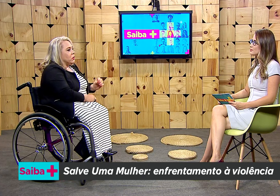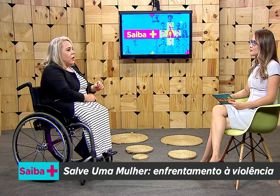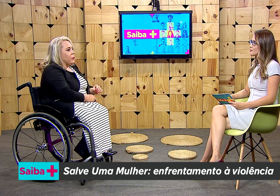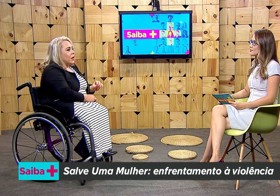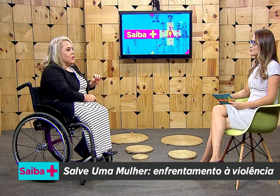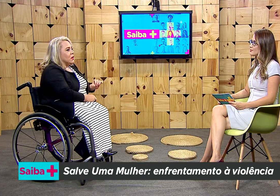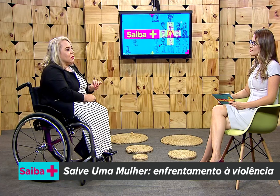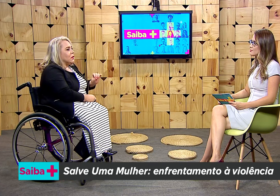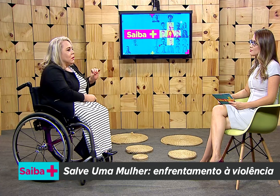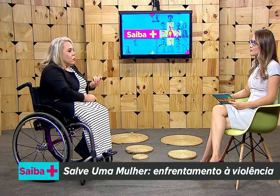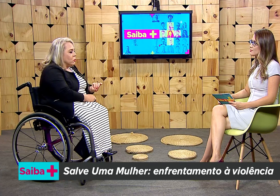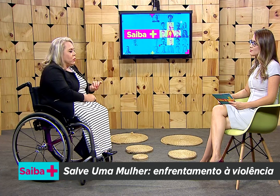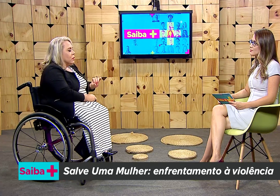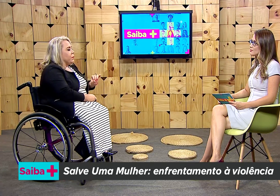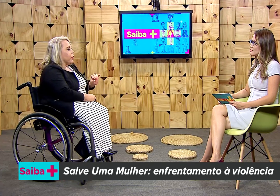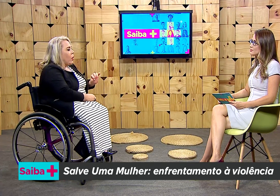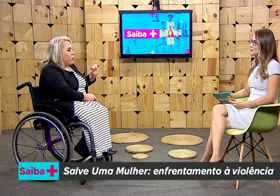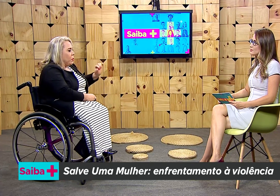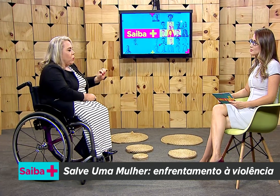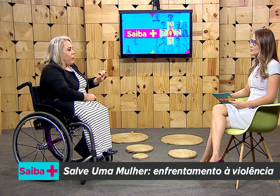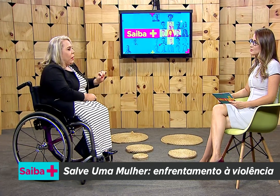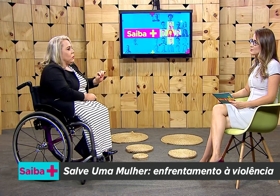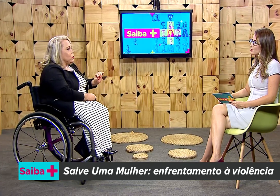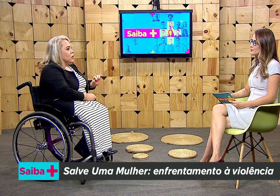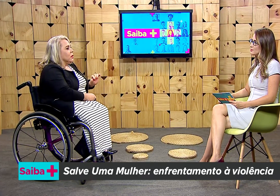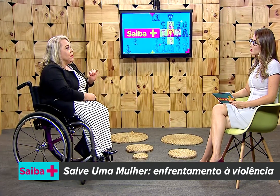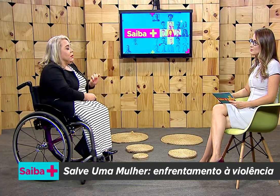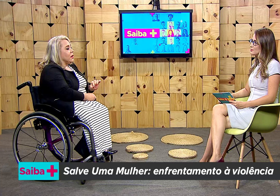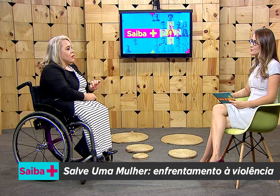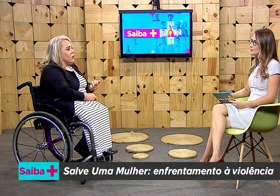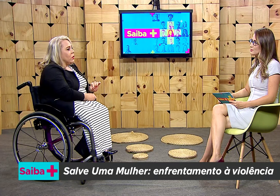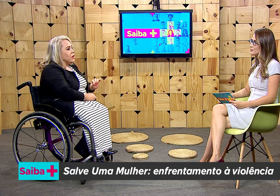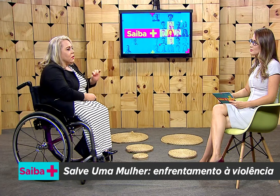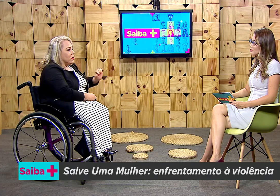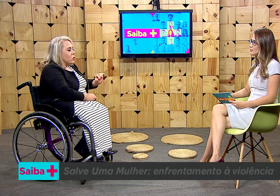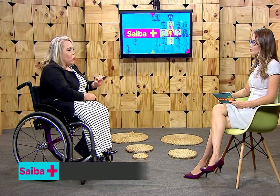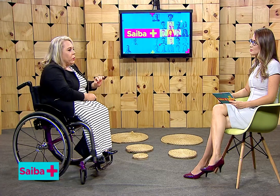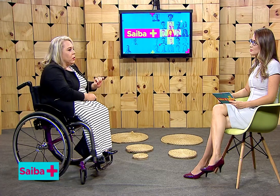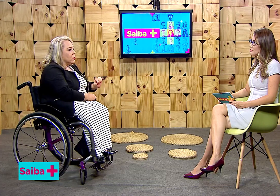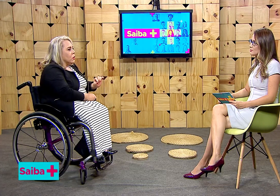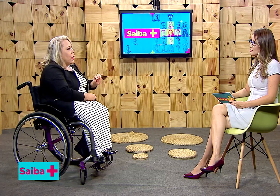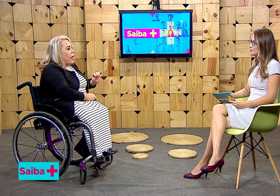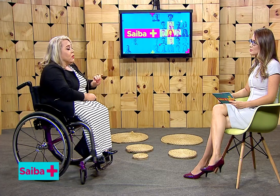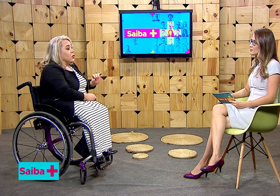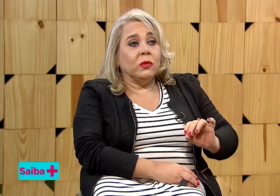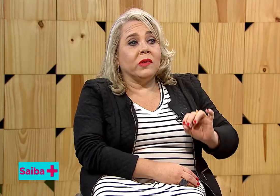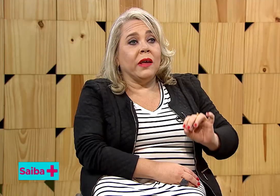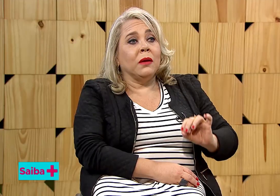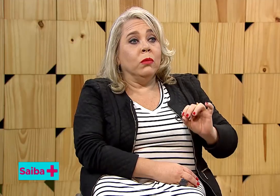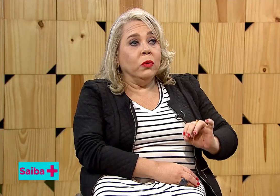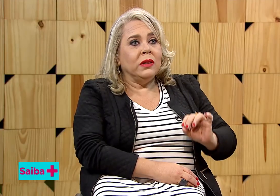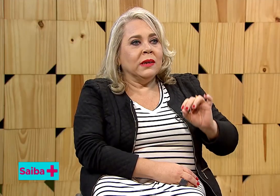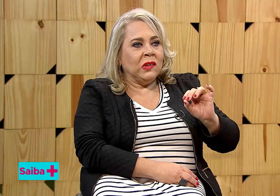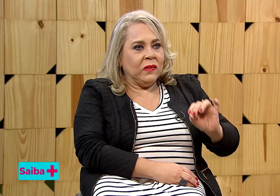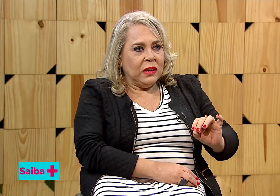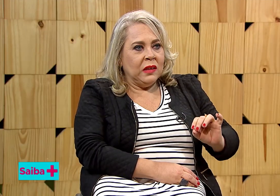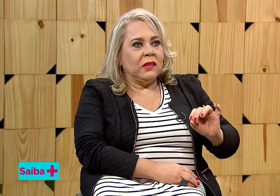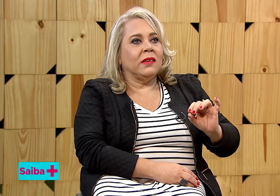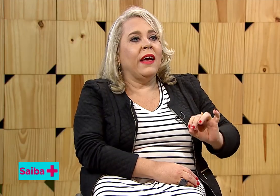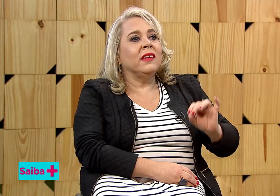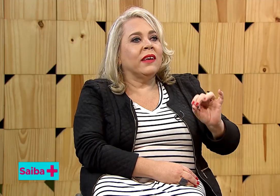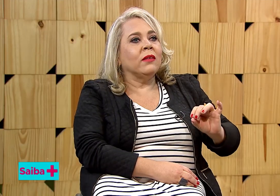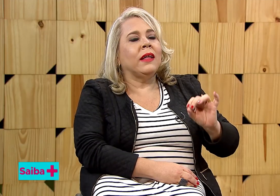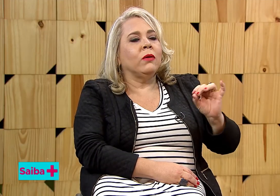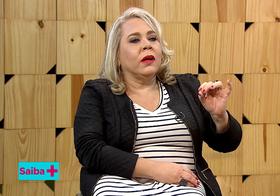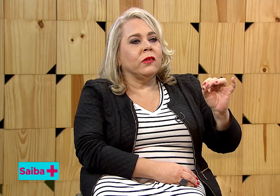de denunciar, porque às vezes a denúncia é o primeiro passo, se essa violência estiver no começo. A gente consegue, muitas